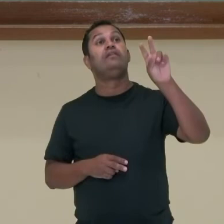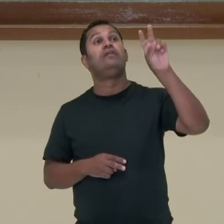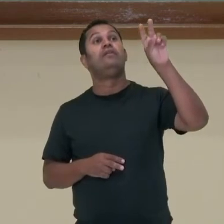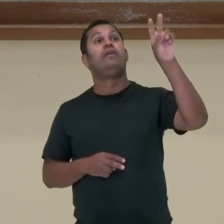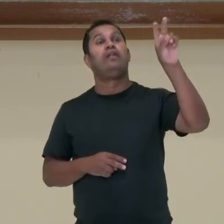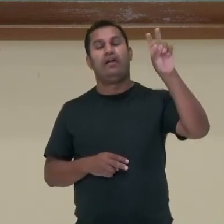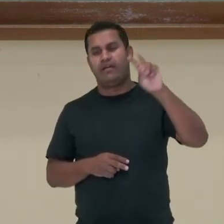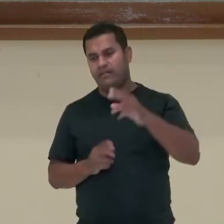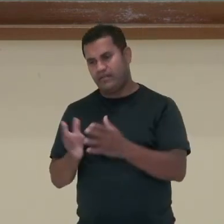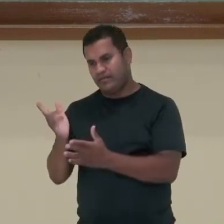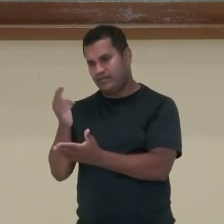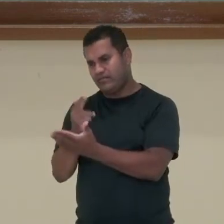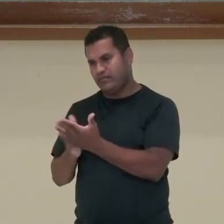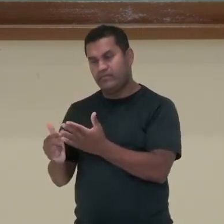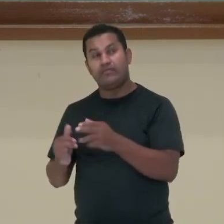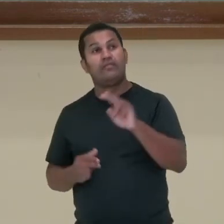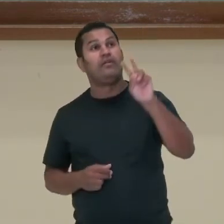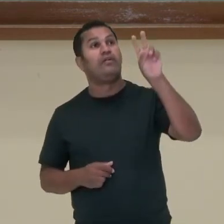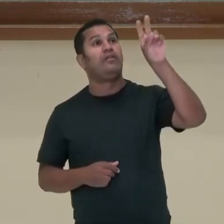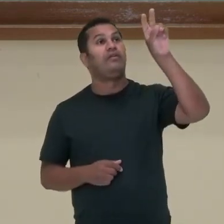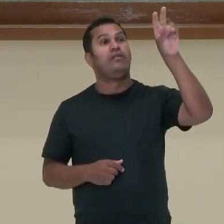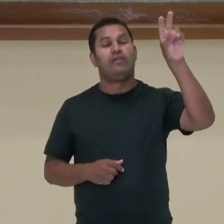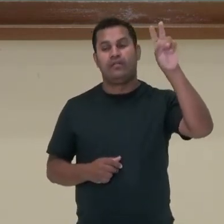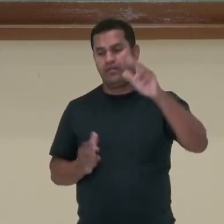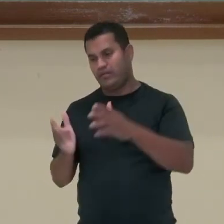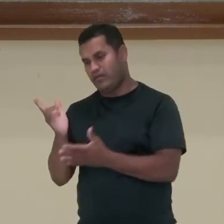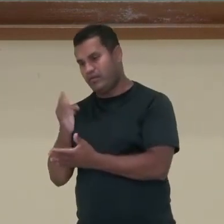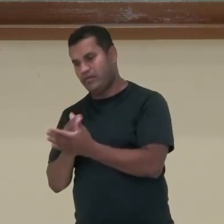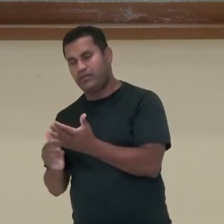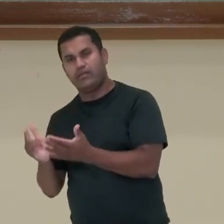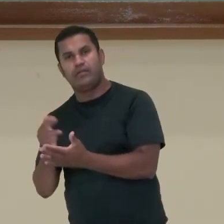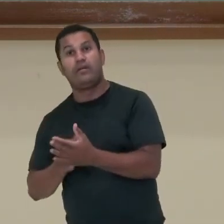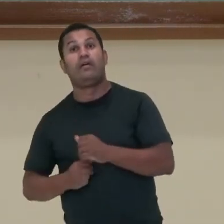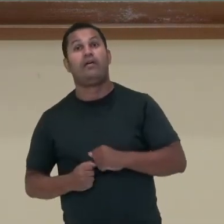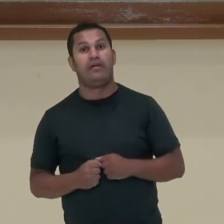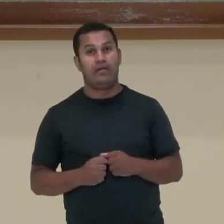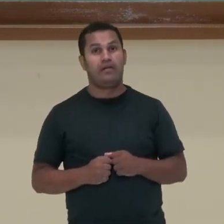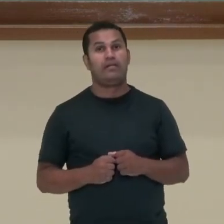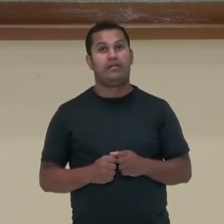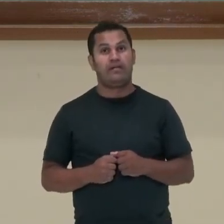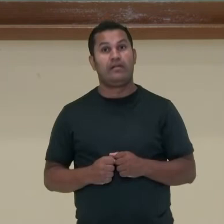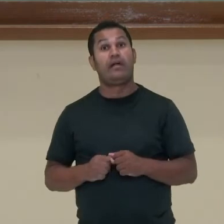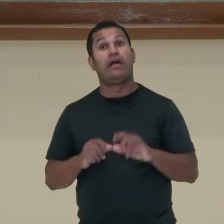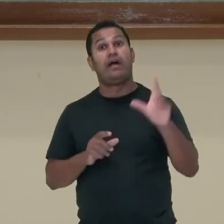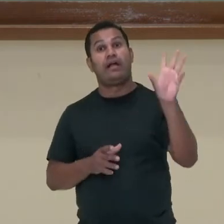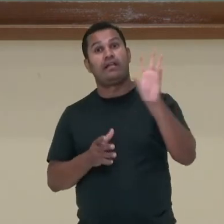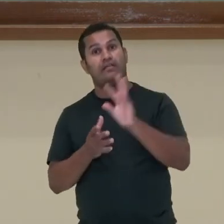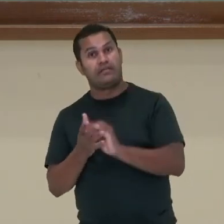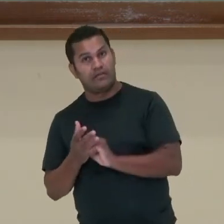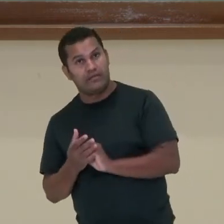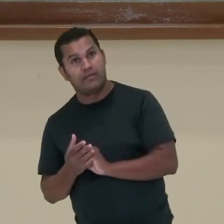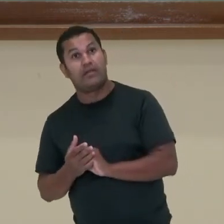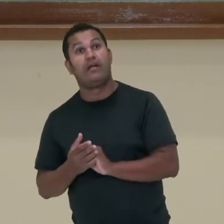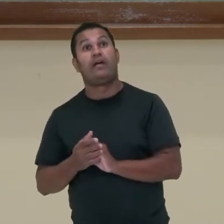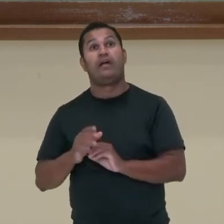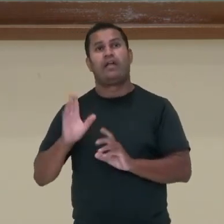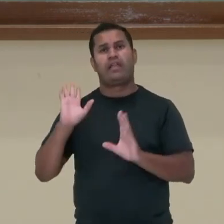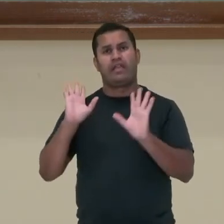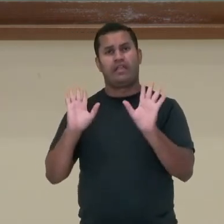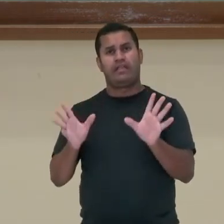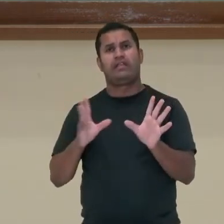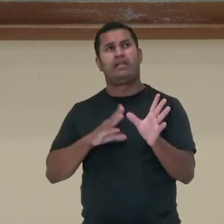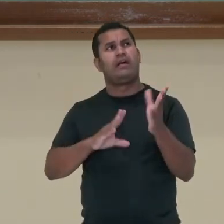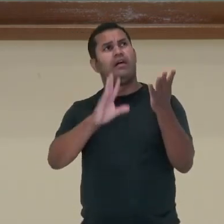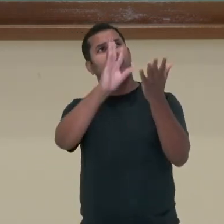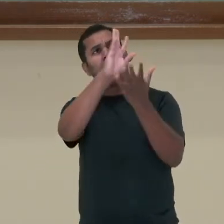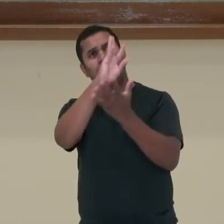pintava. Olhava na abertura, voltava e pintava. E ele fez essa obra maravilhosa. Aqui sim ele já estava com a sua síntese vivencial, ou seja, ele já tinha pego um